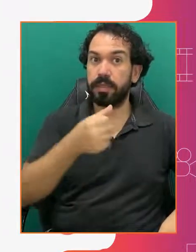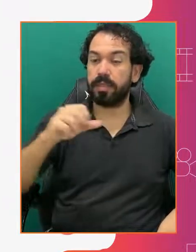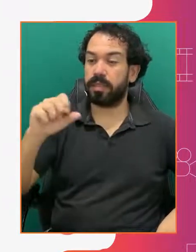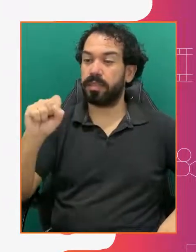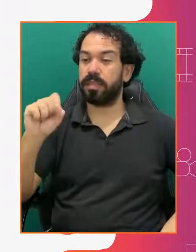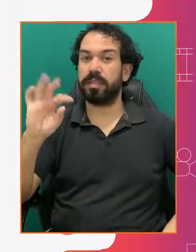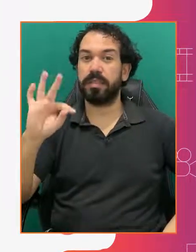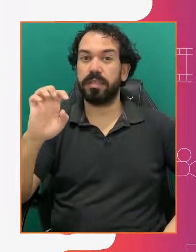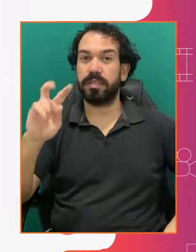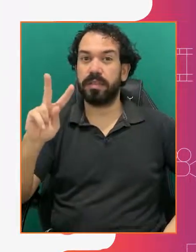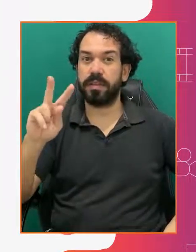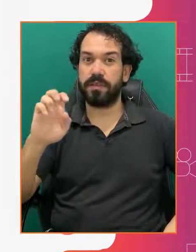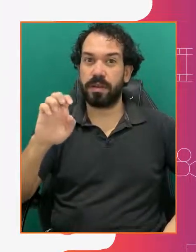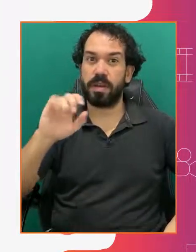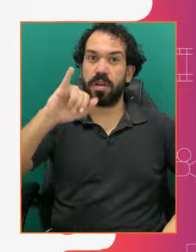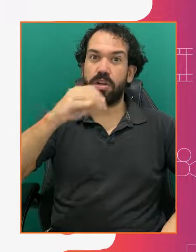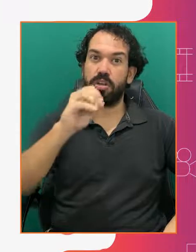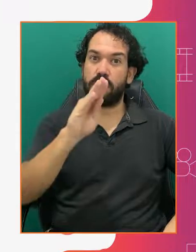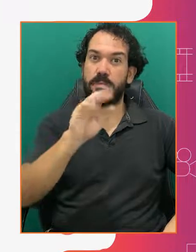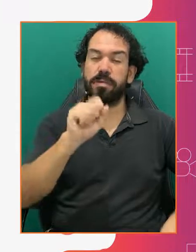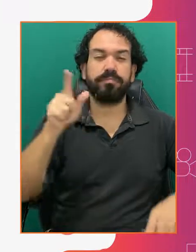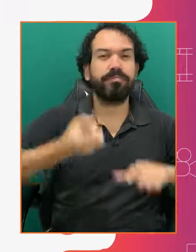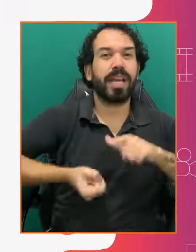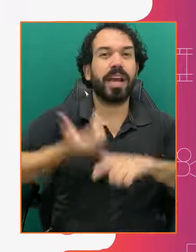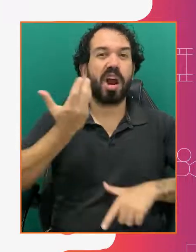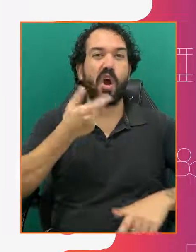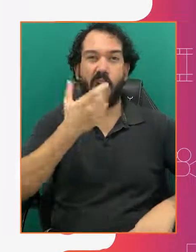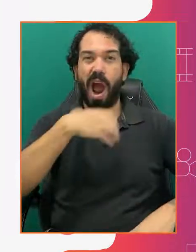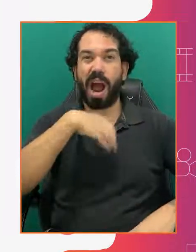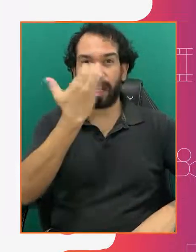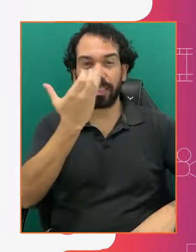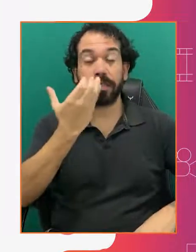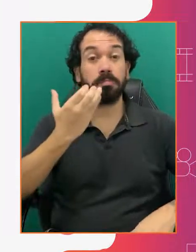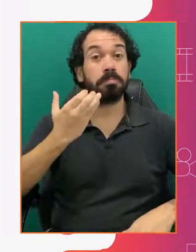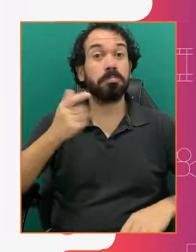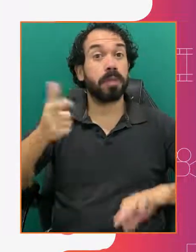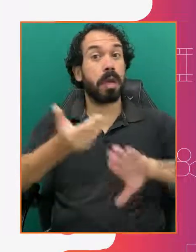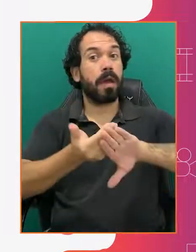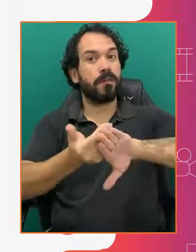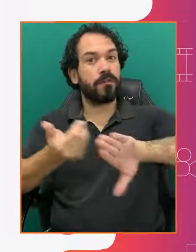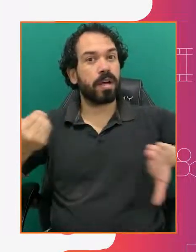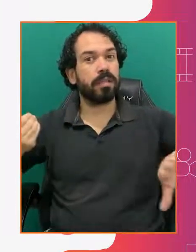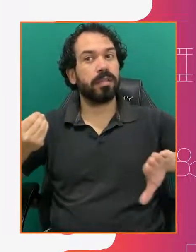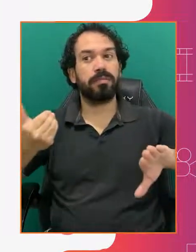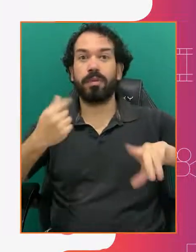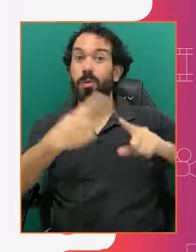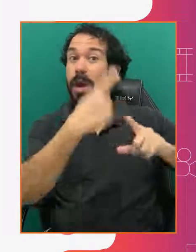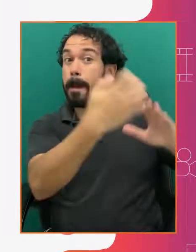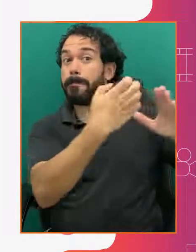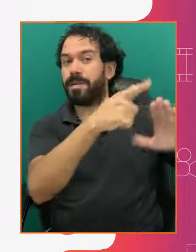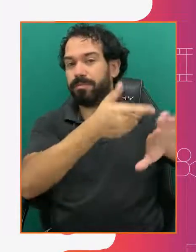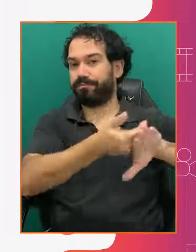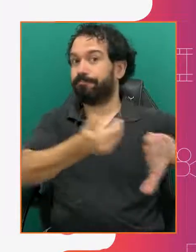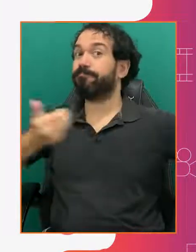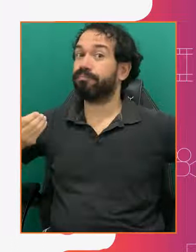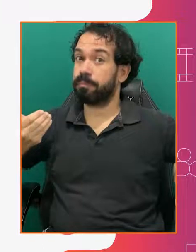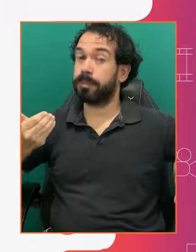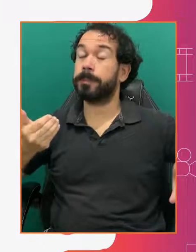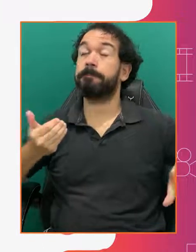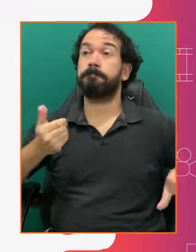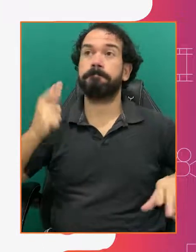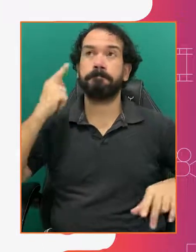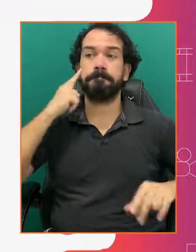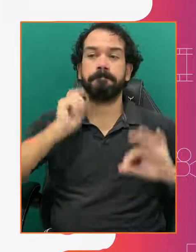Steve Jobs, o famoso fundador da Apple, tinha sido afastado pela sua própria empresa, e então